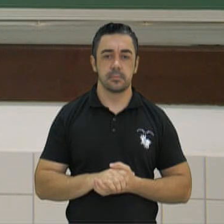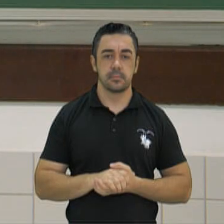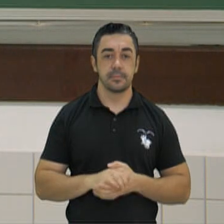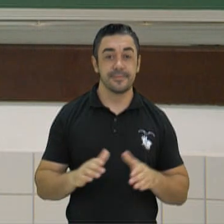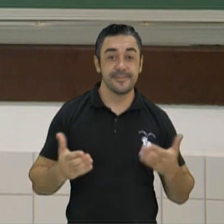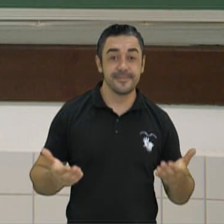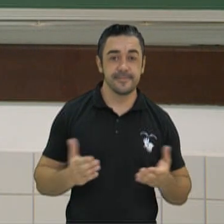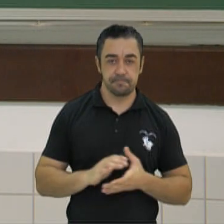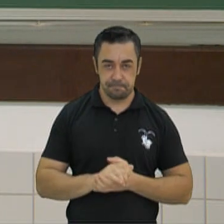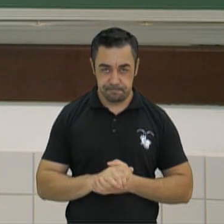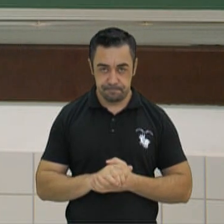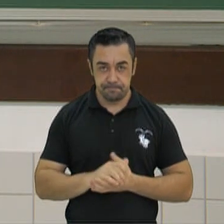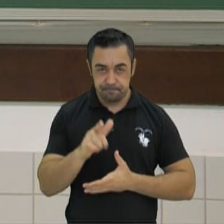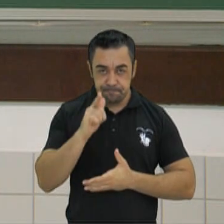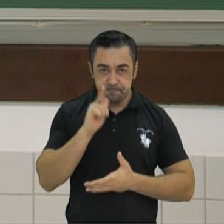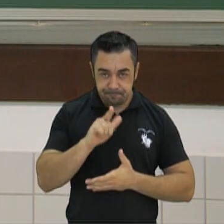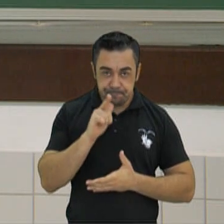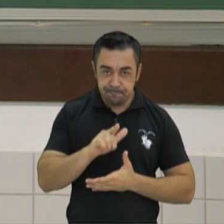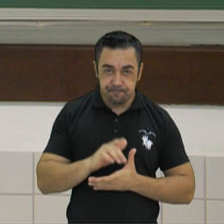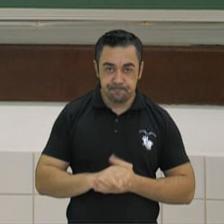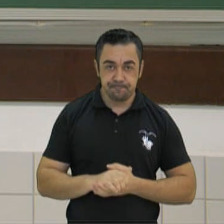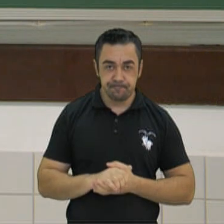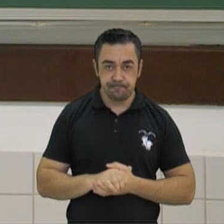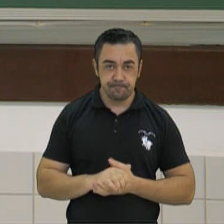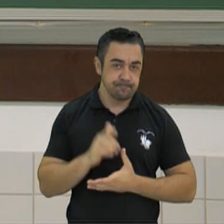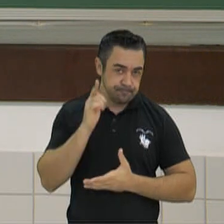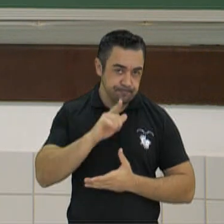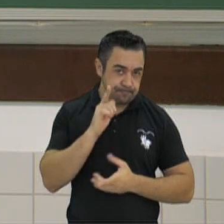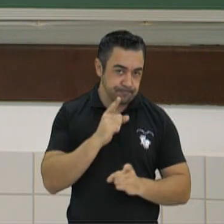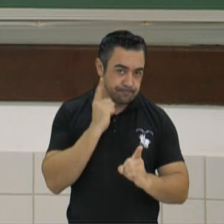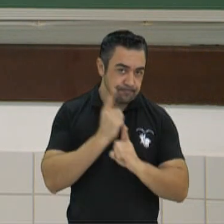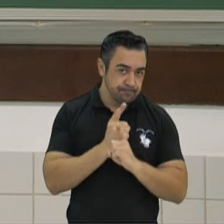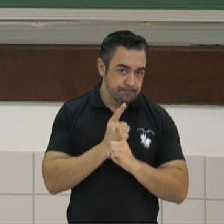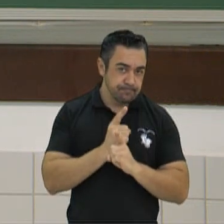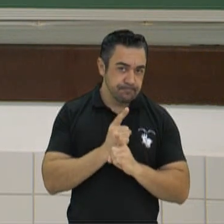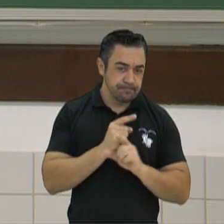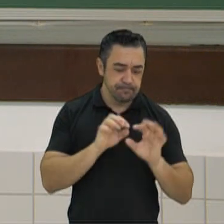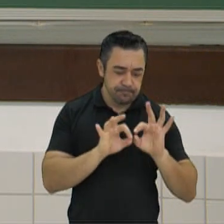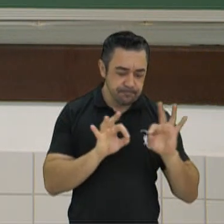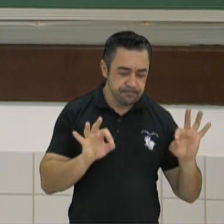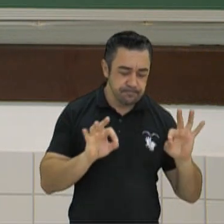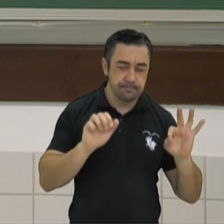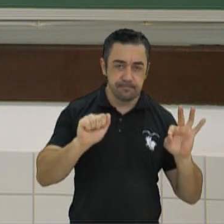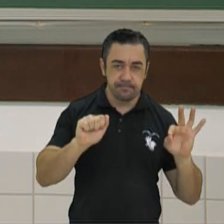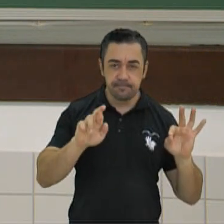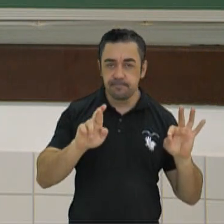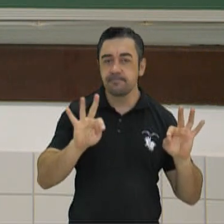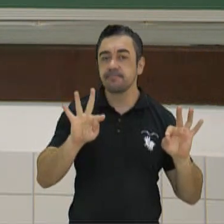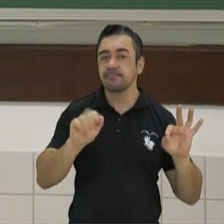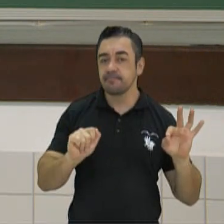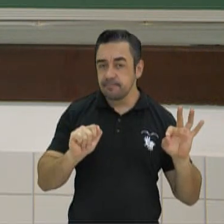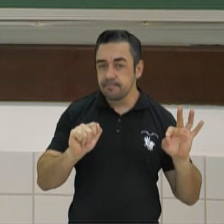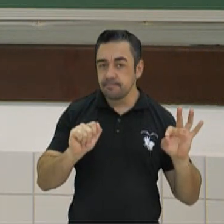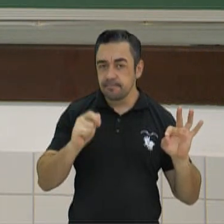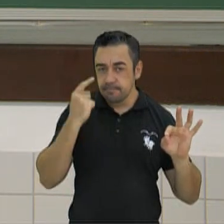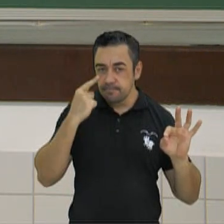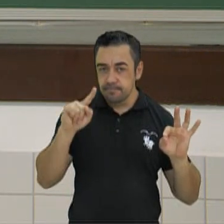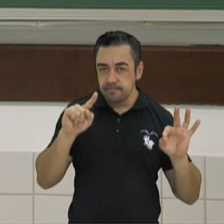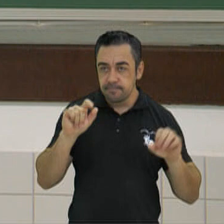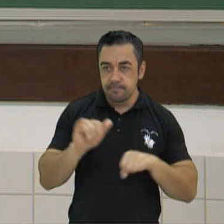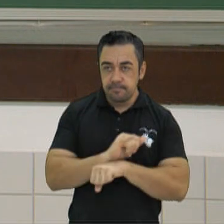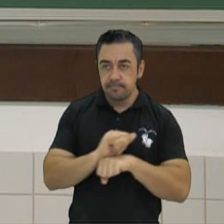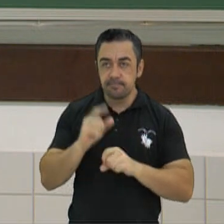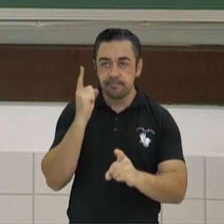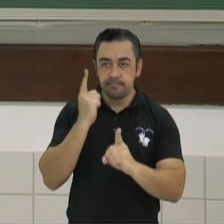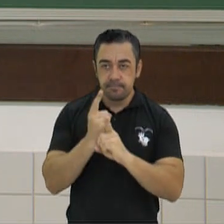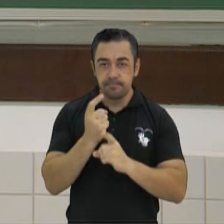E aí, galerinha, conseguiram? Conseguiram identificar a aresta? Conseguiram ali verificar essa estratégia para a gente